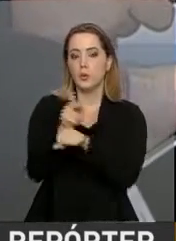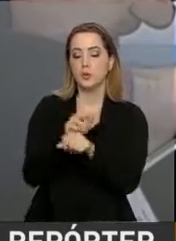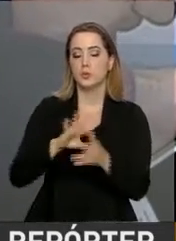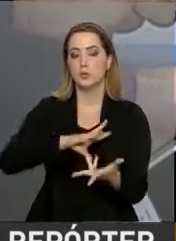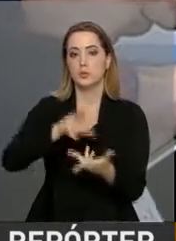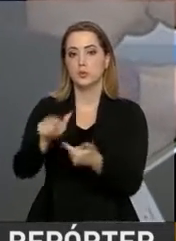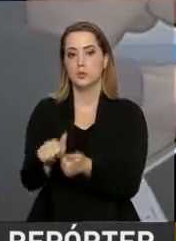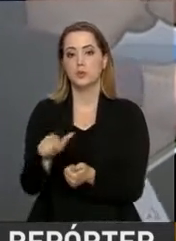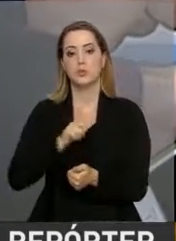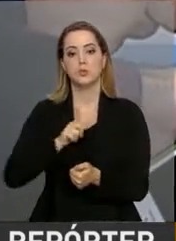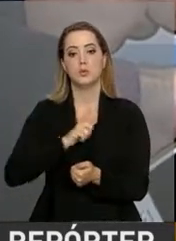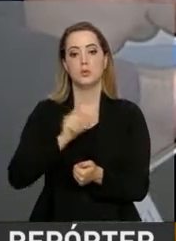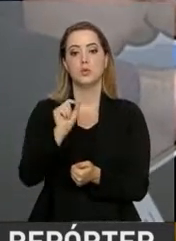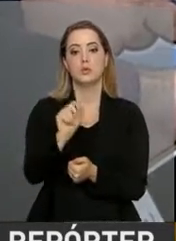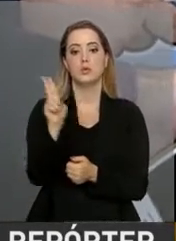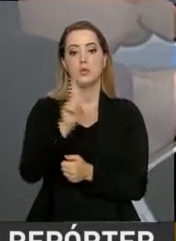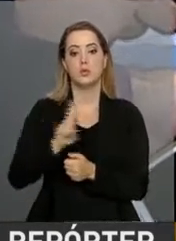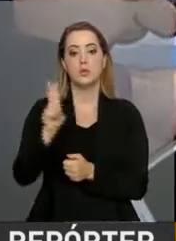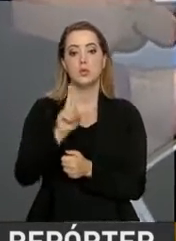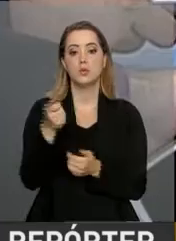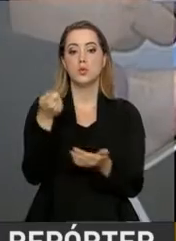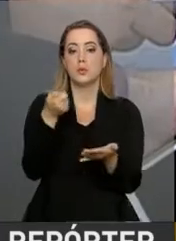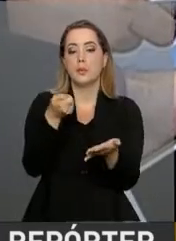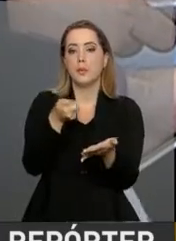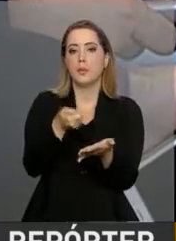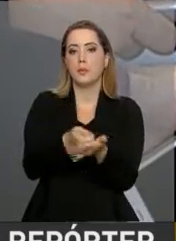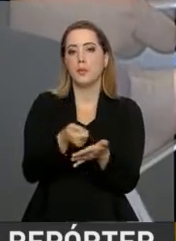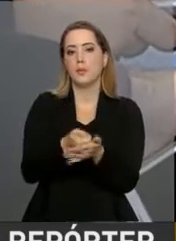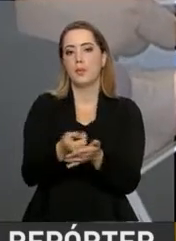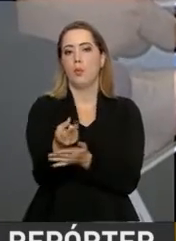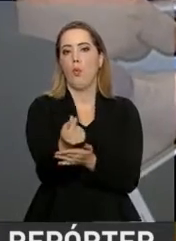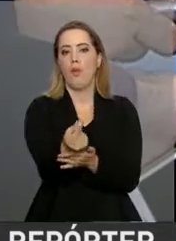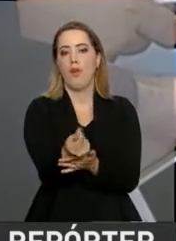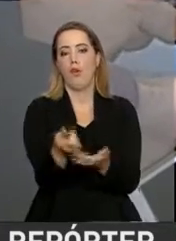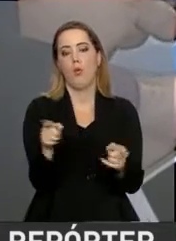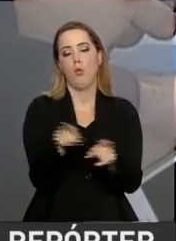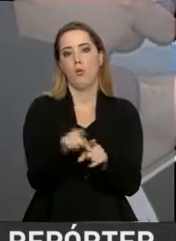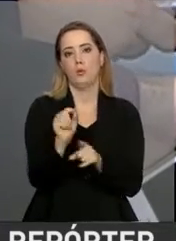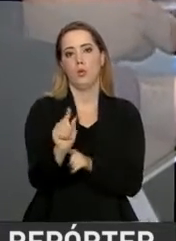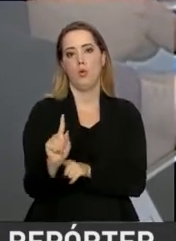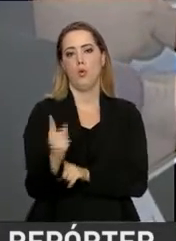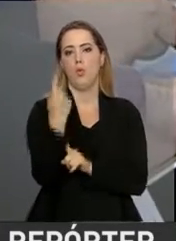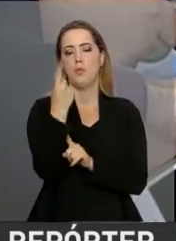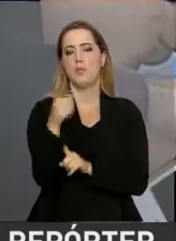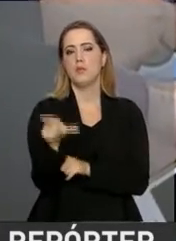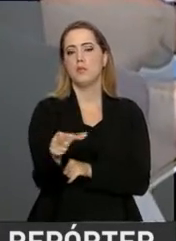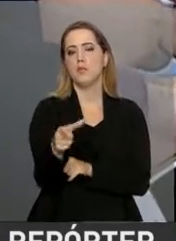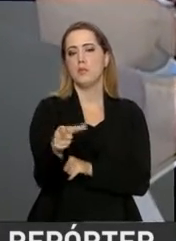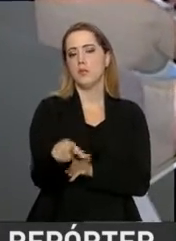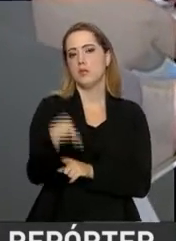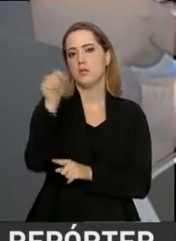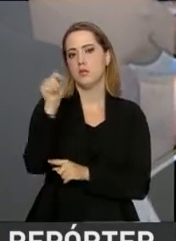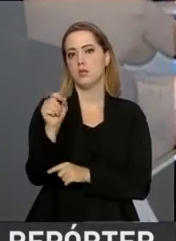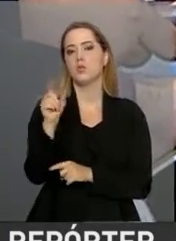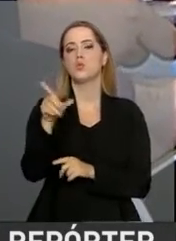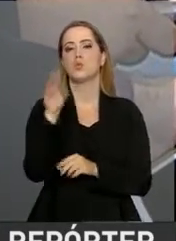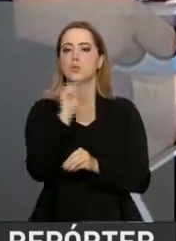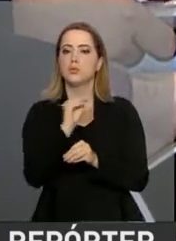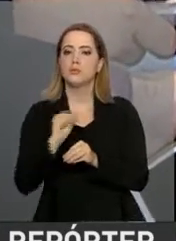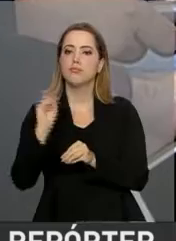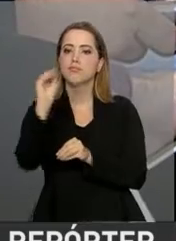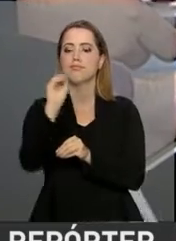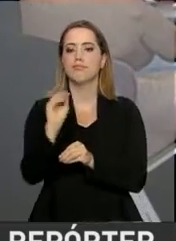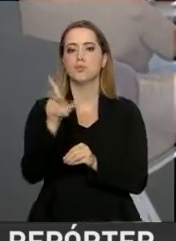utilizado por questões de custo o do t grave como primeira opção no tratamento é apenas